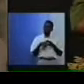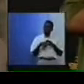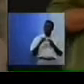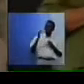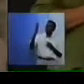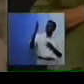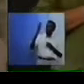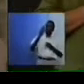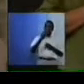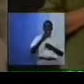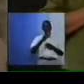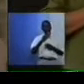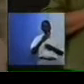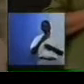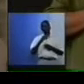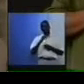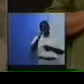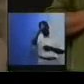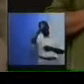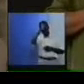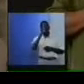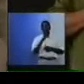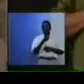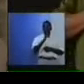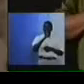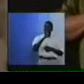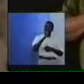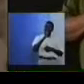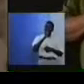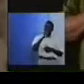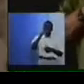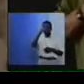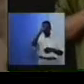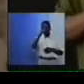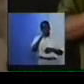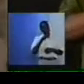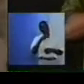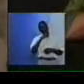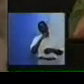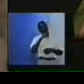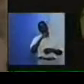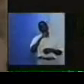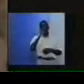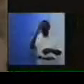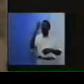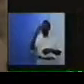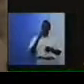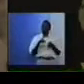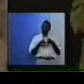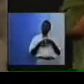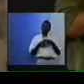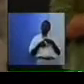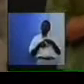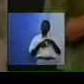cigarro, as drogas, o primeiro gole de cachaça. E veio a primeira